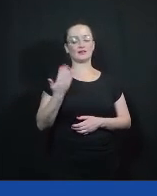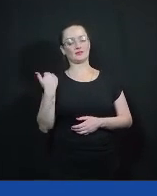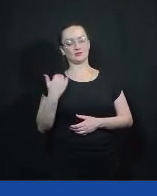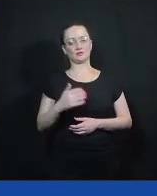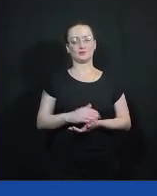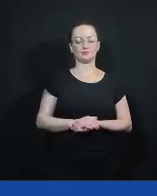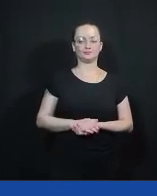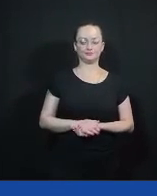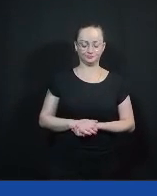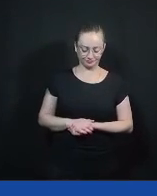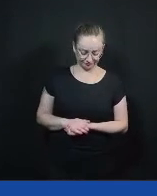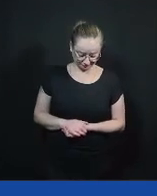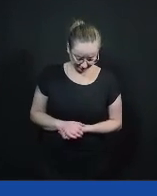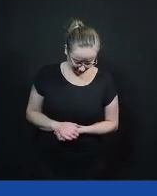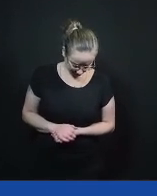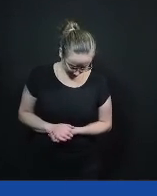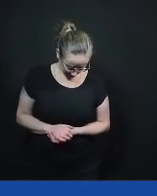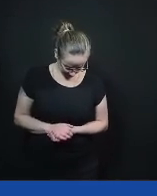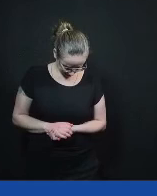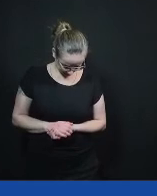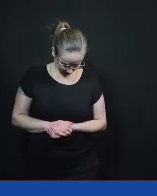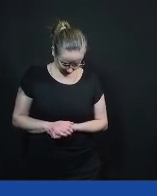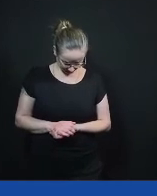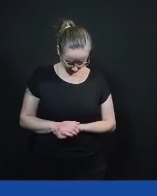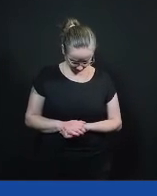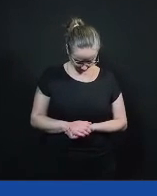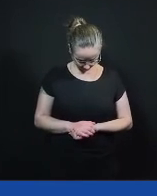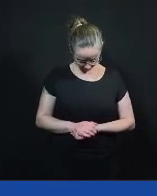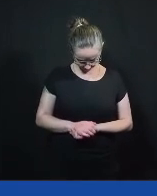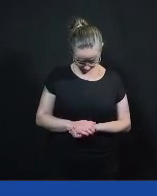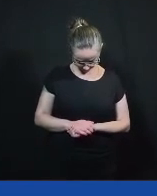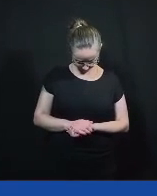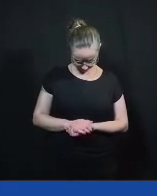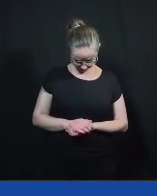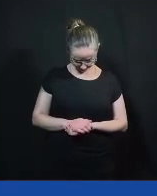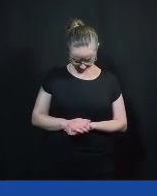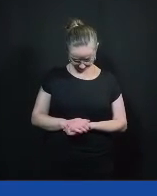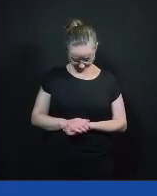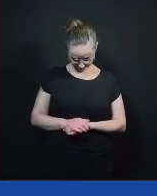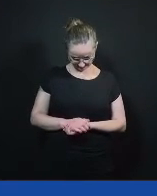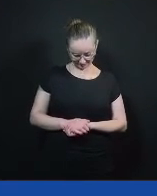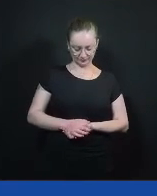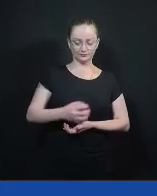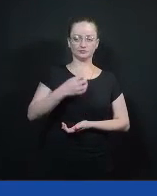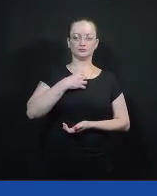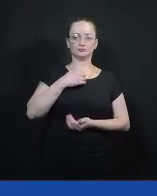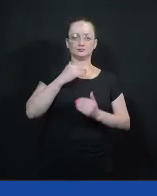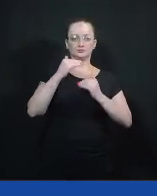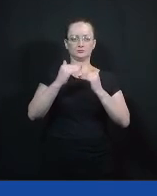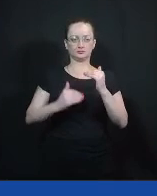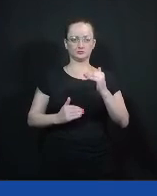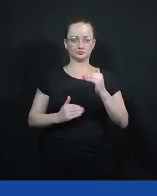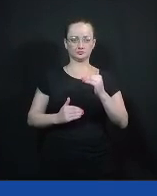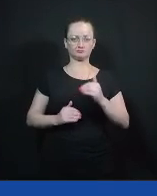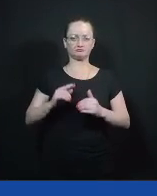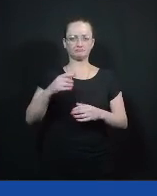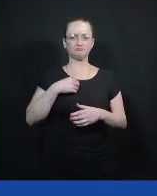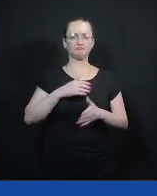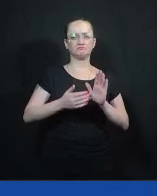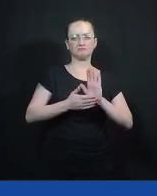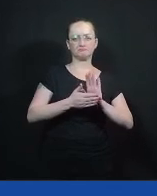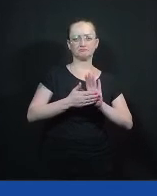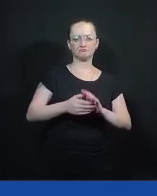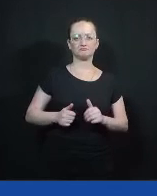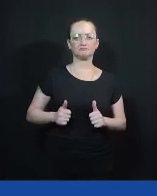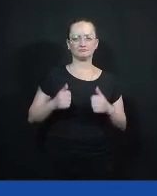havia antes. E o melhor jeito de combater fake news e disseminação é justamente a imprensa ter um trabalho que é pautado pela ética,